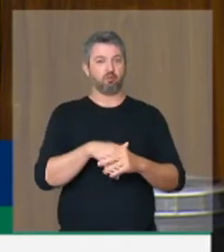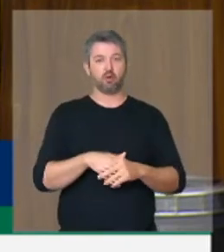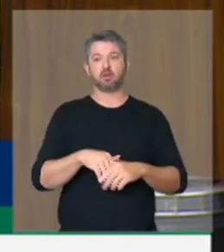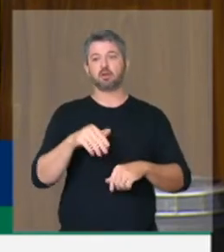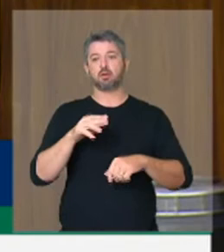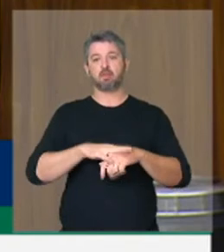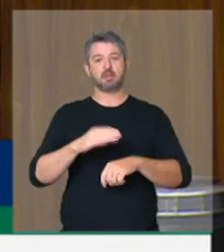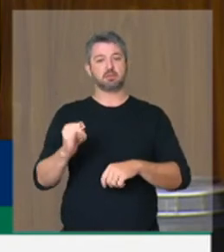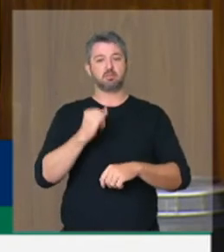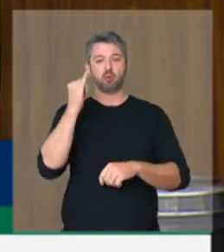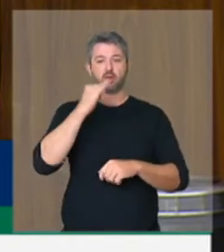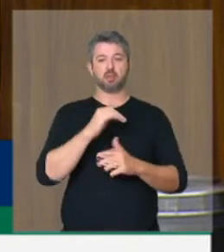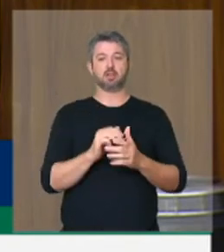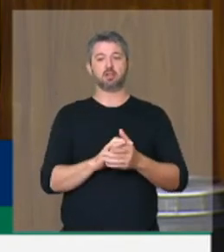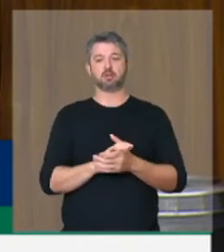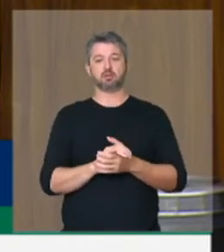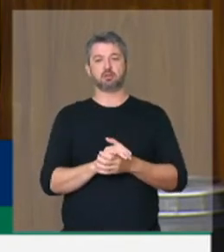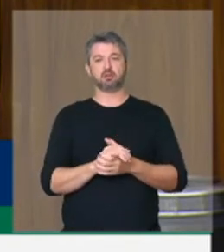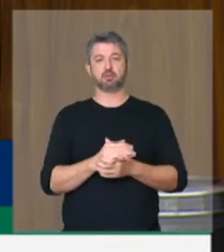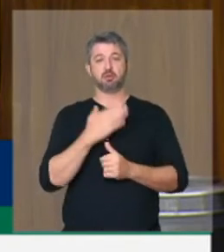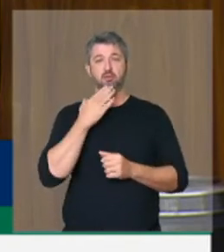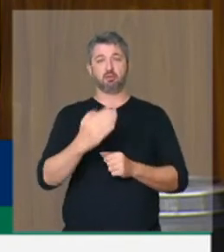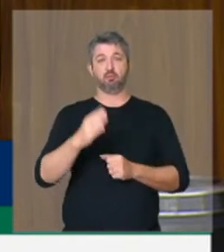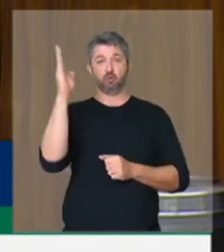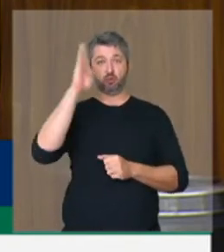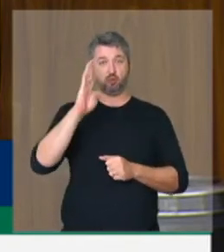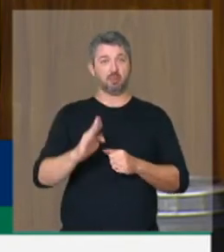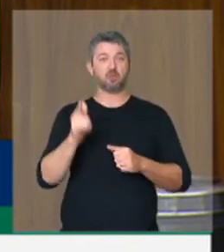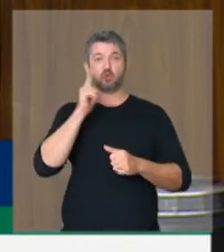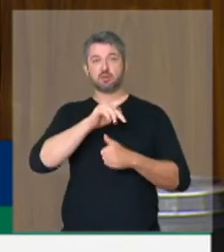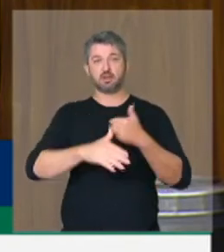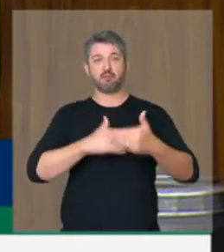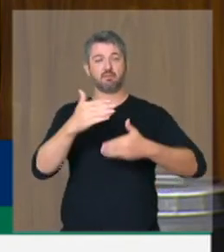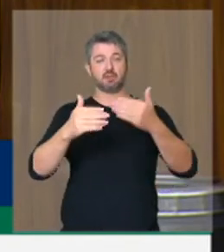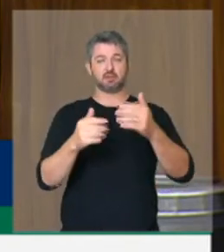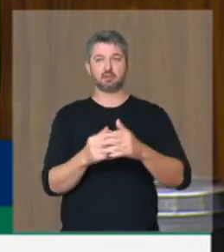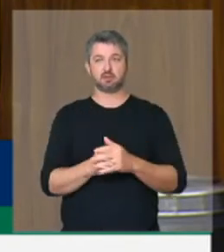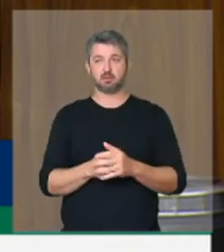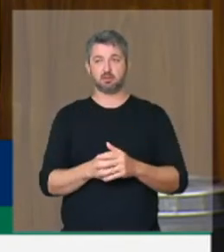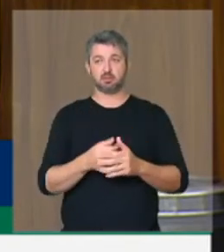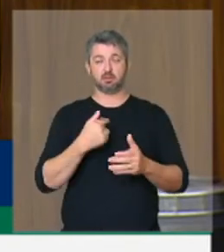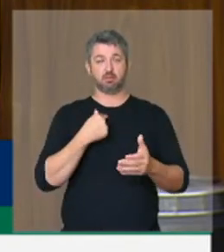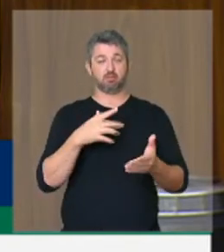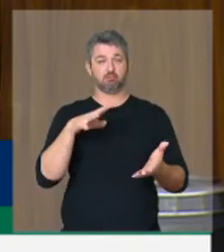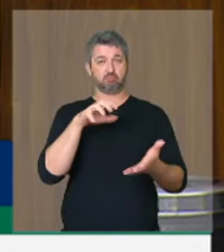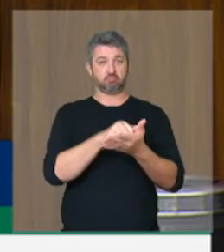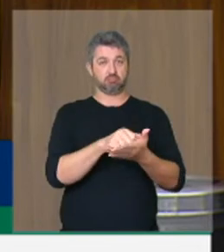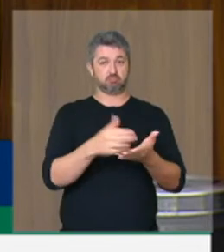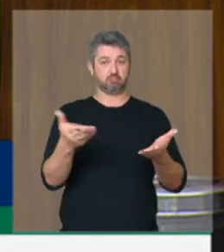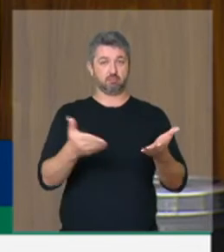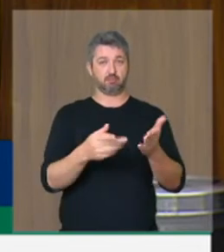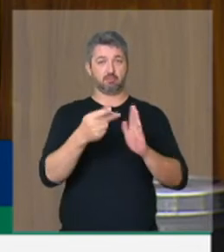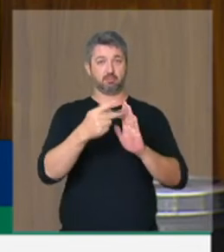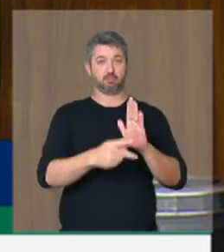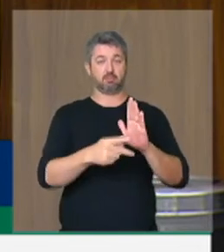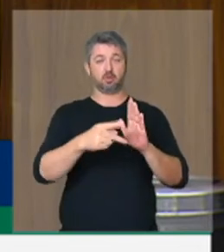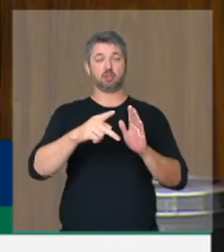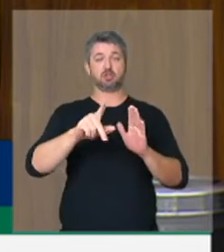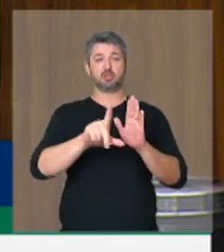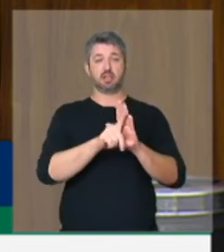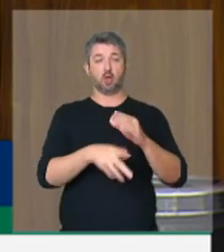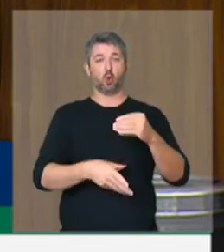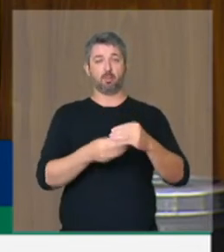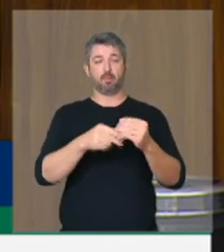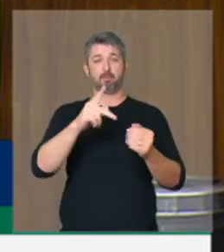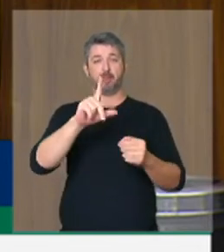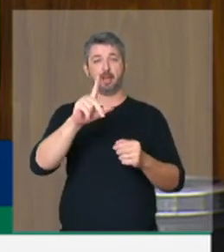extremamente importantes para o país avançar. Acabo de apresentar, presidente, o PLP 89